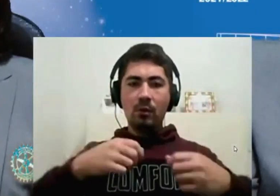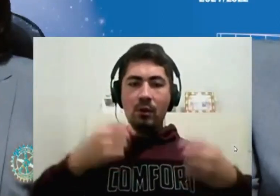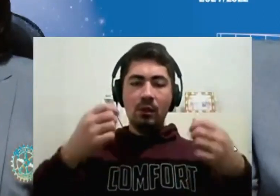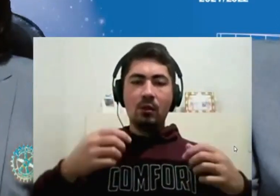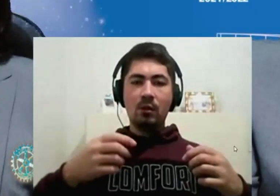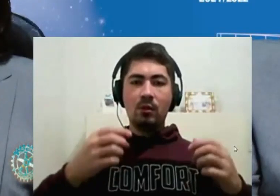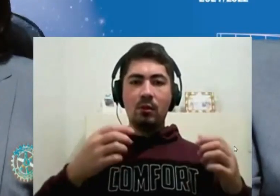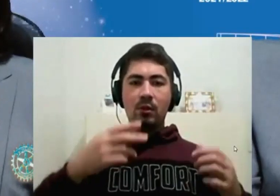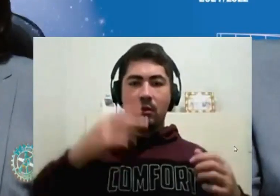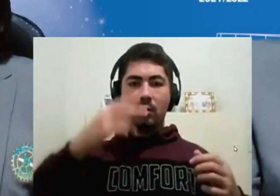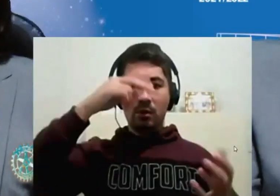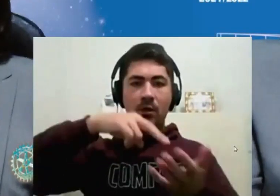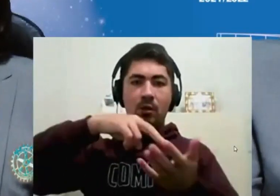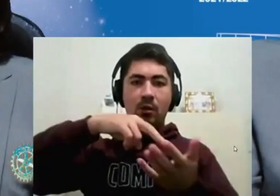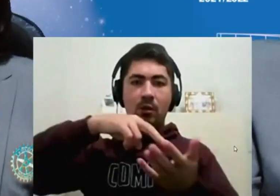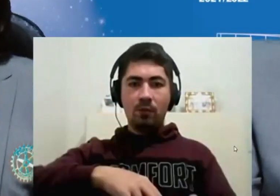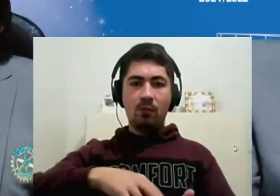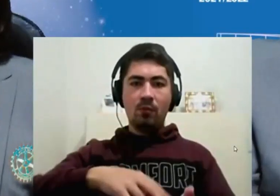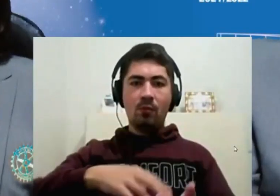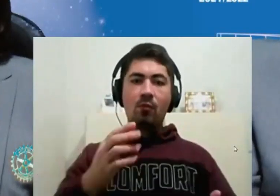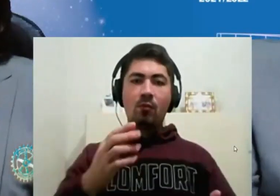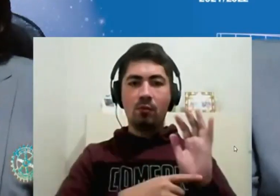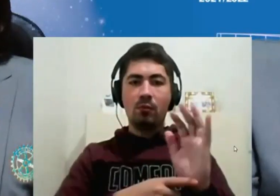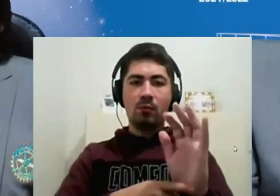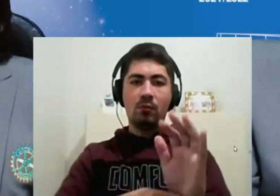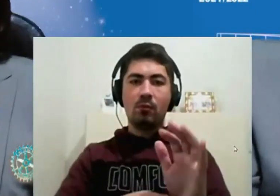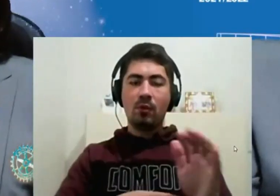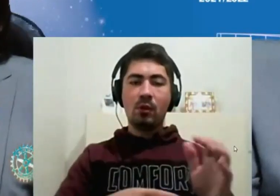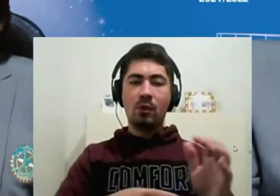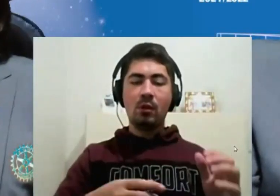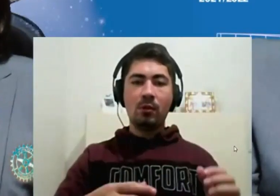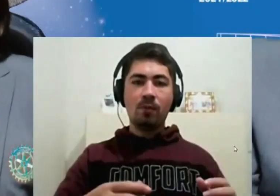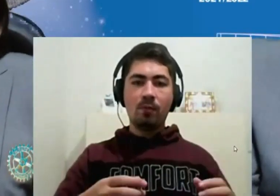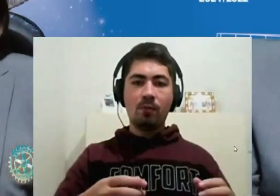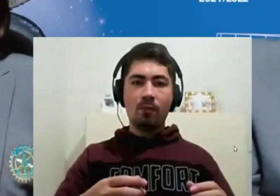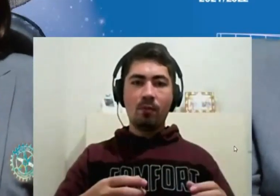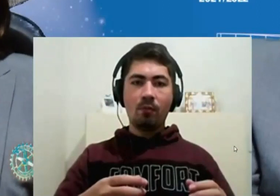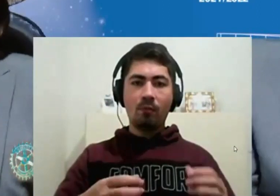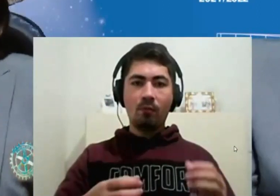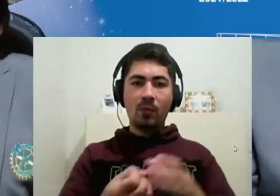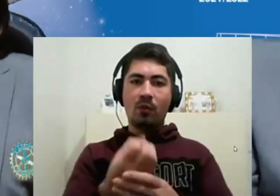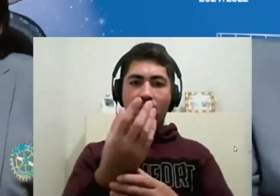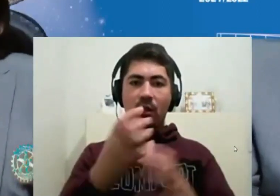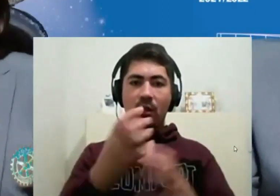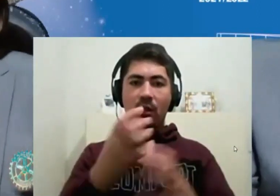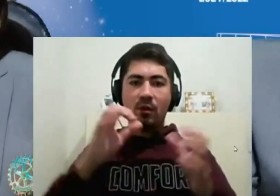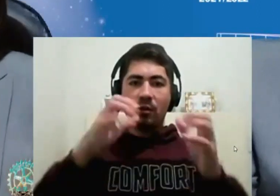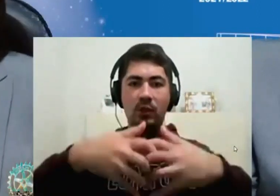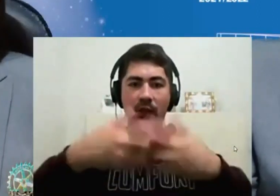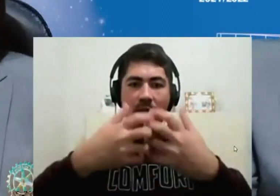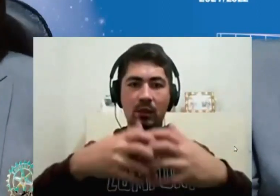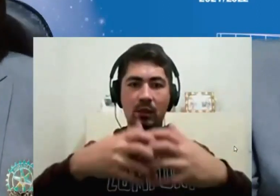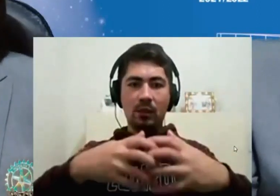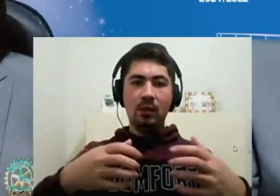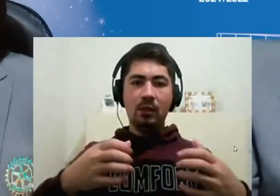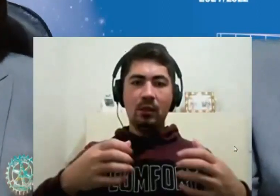presentes com contribuições com a Fundação Rotária. Nós temos muitos motivos. Então, eu espero que todos tenham